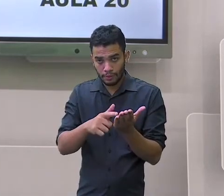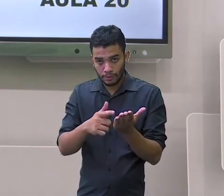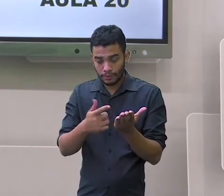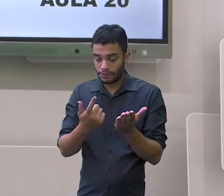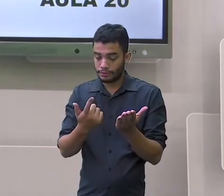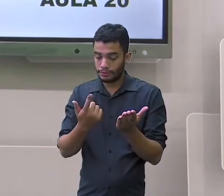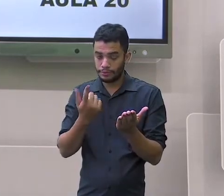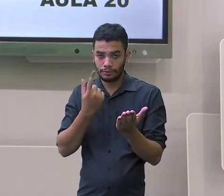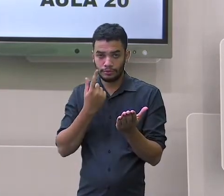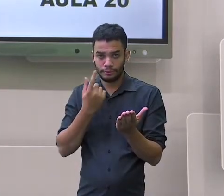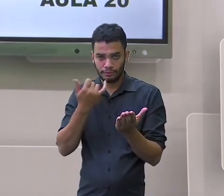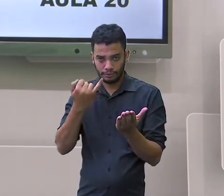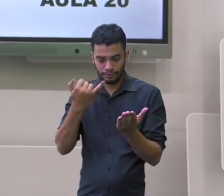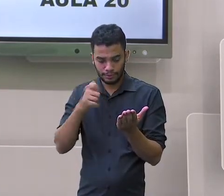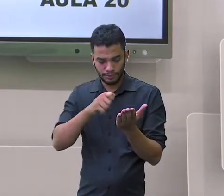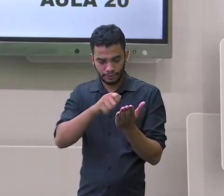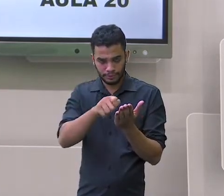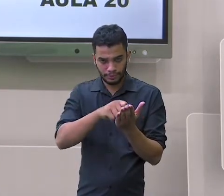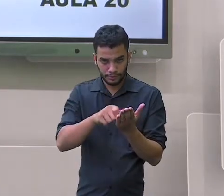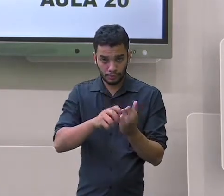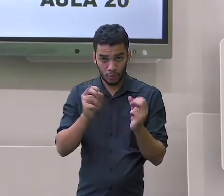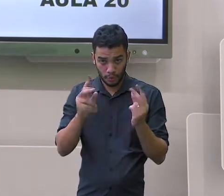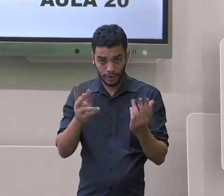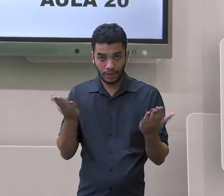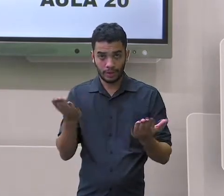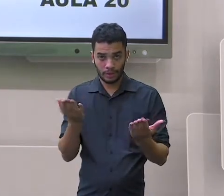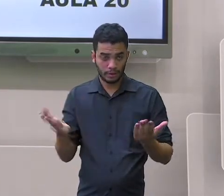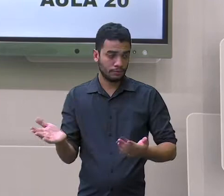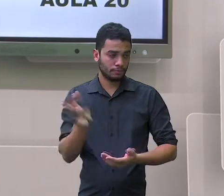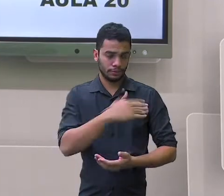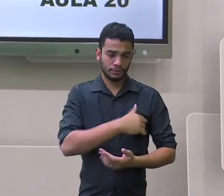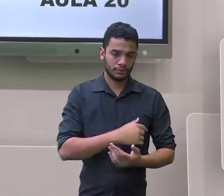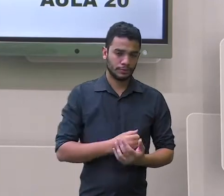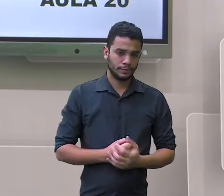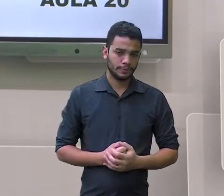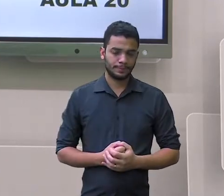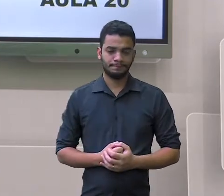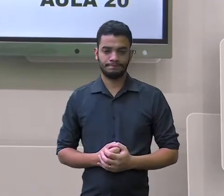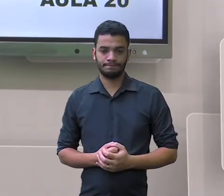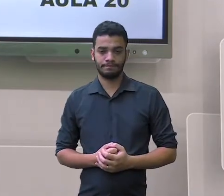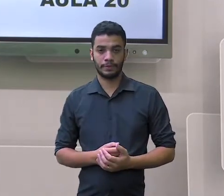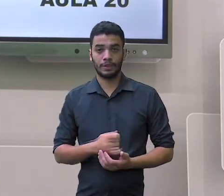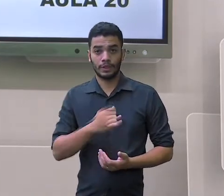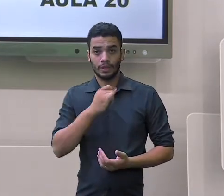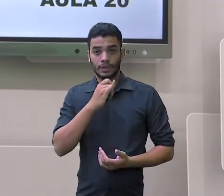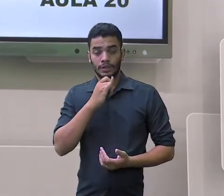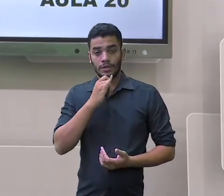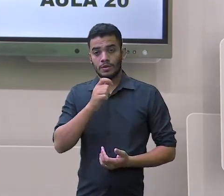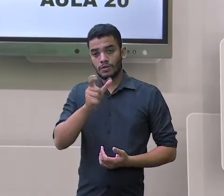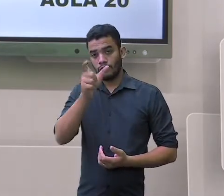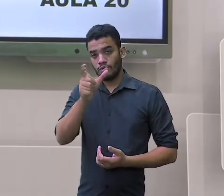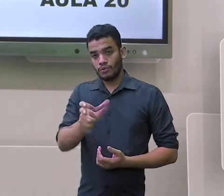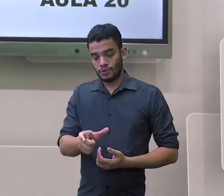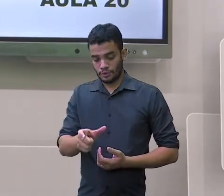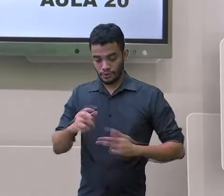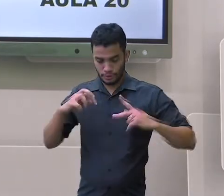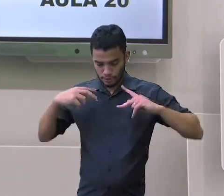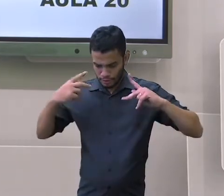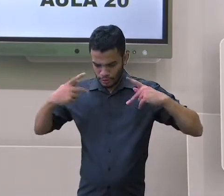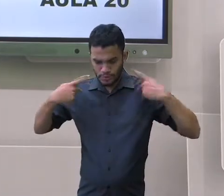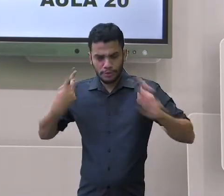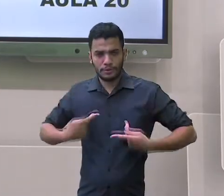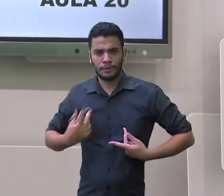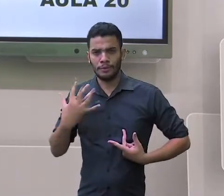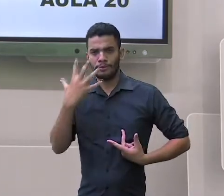vamos começar, não é isso? Bom, você, um corpo humano lindo,